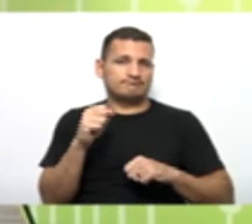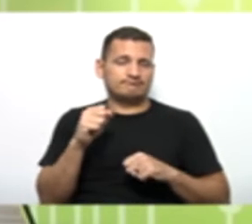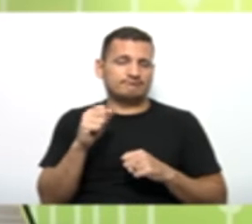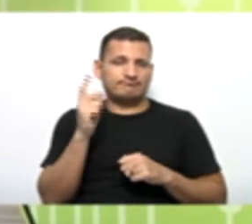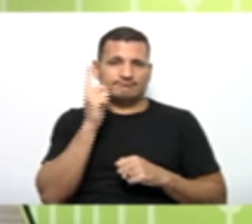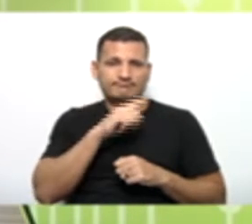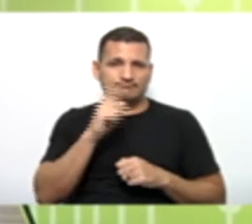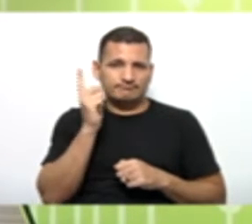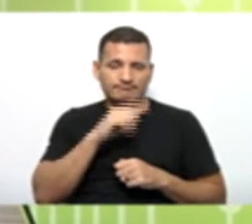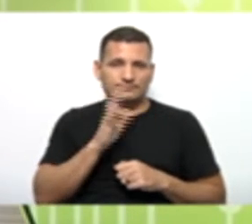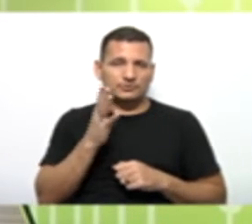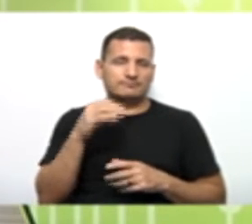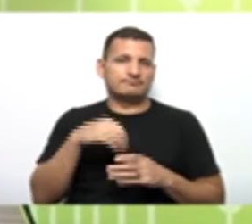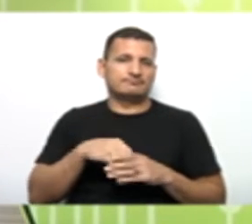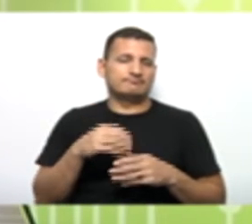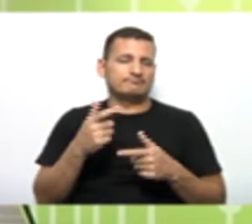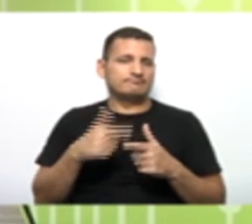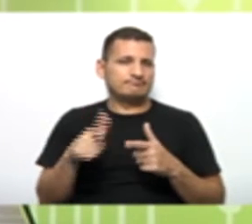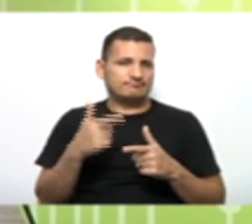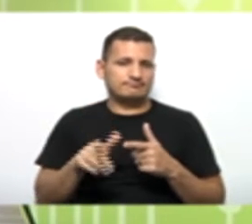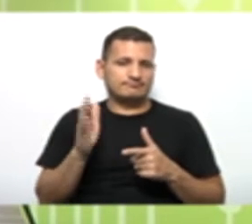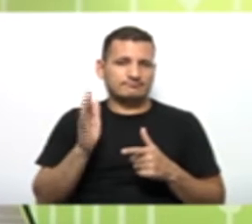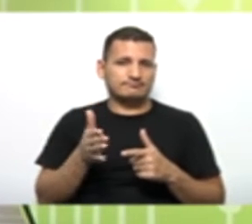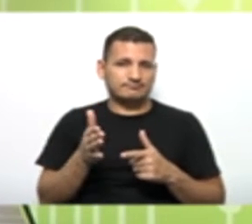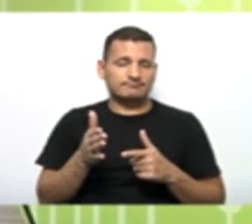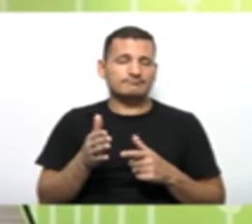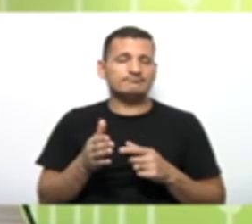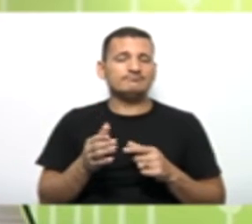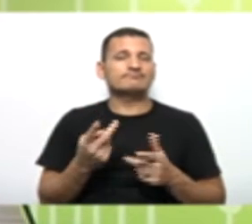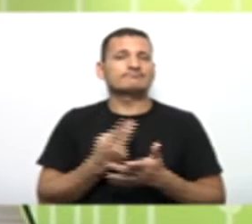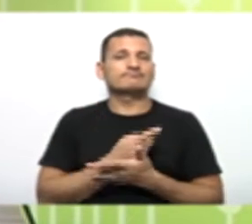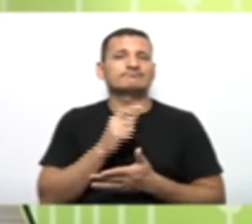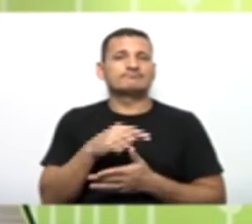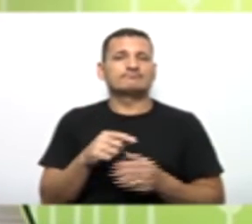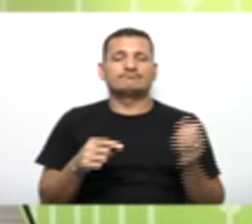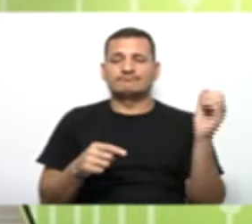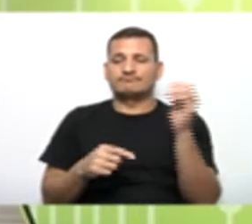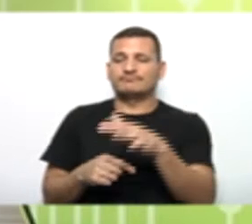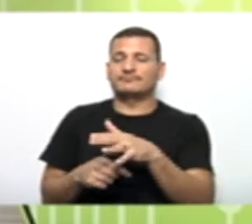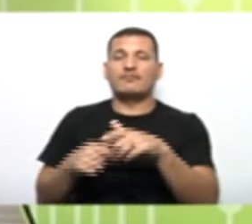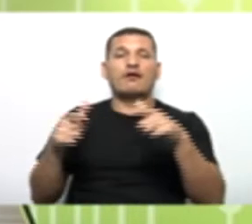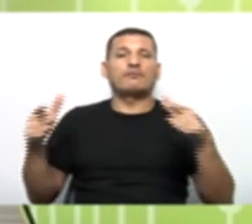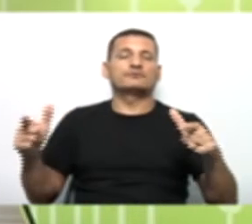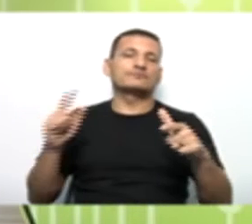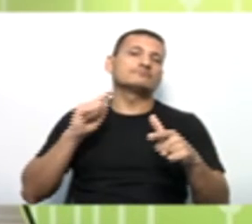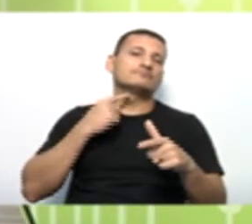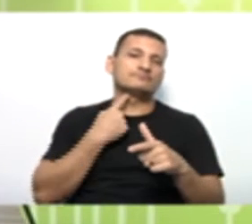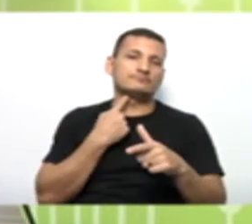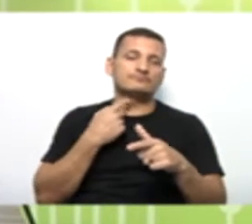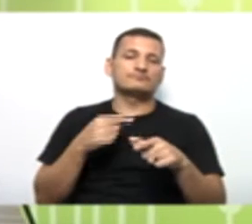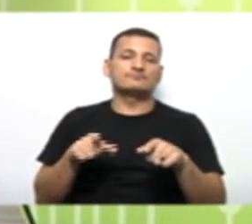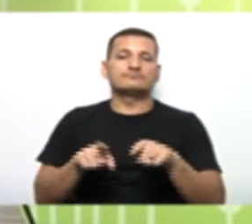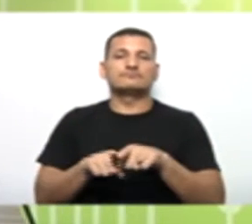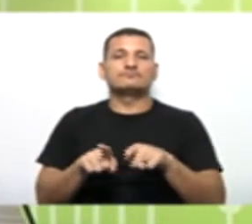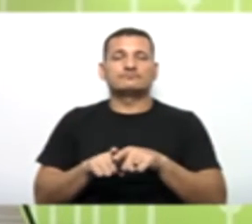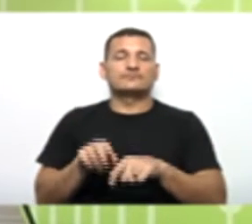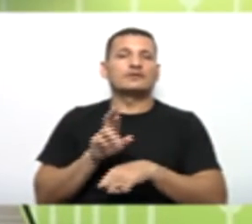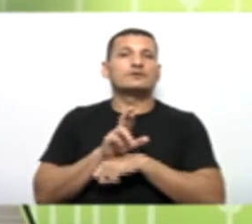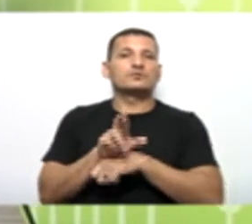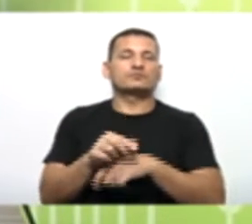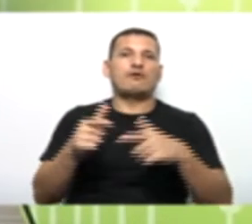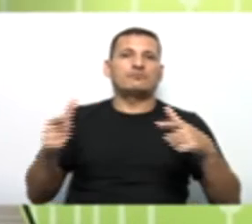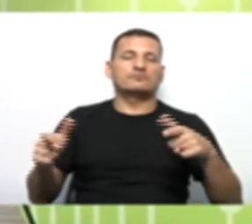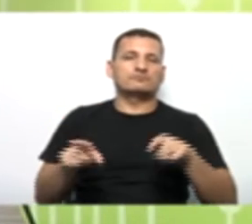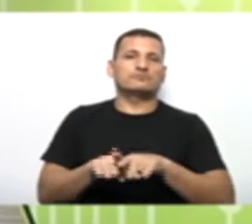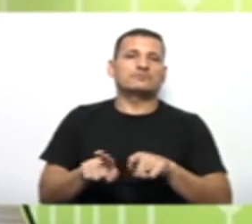fabricação ele já está comprometido, aumentando a poluição e aumentando também a demanda dos recursos. Por quê? Nós vamos ter que